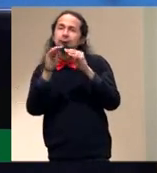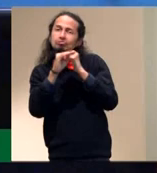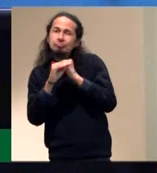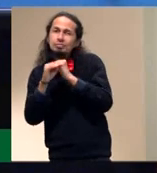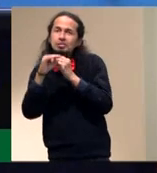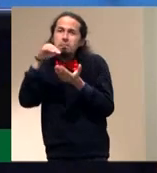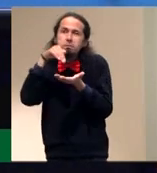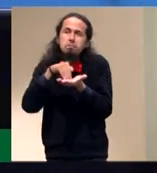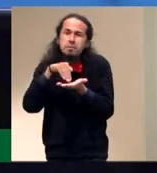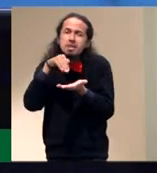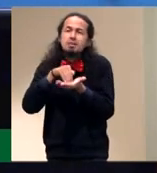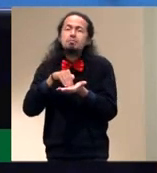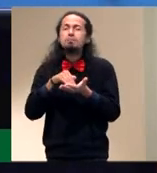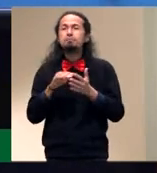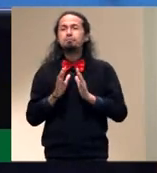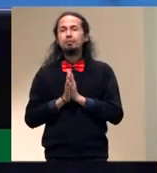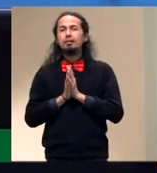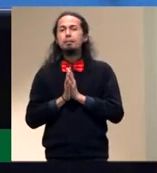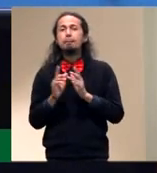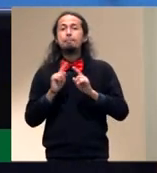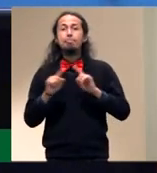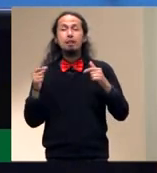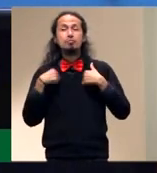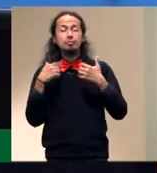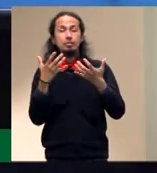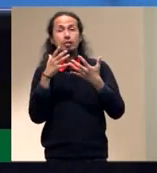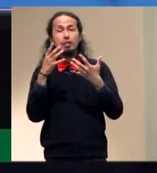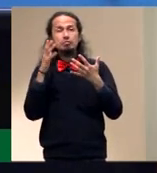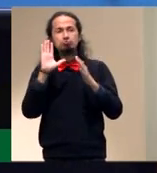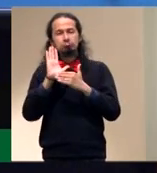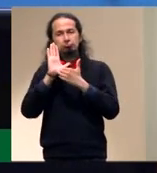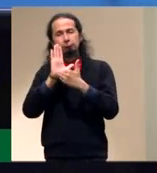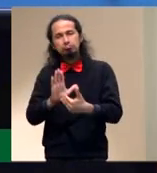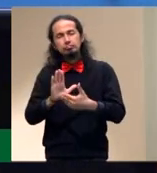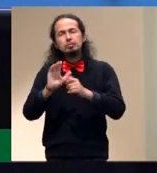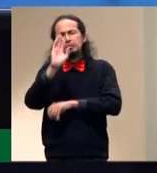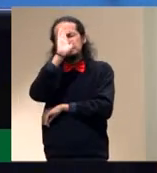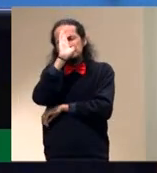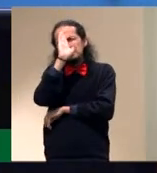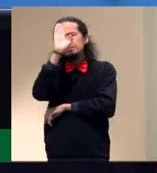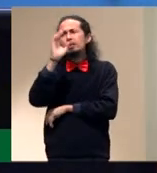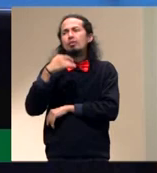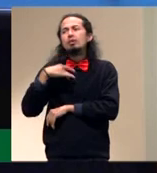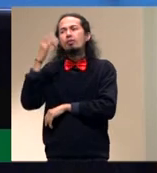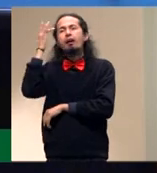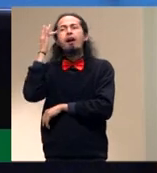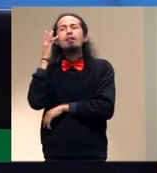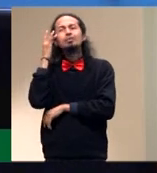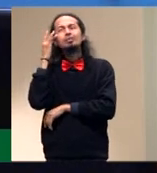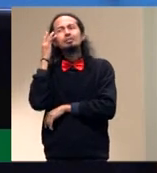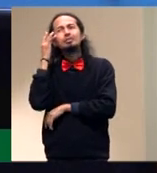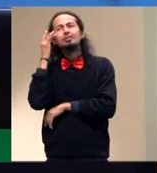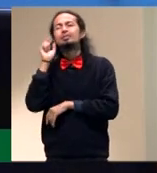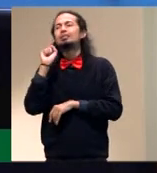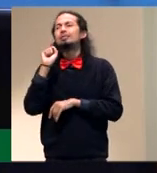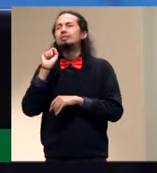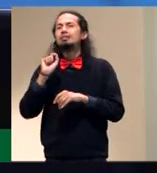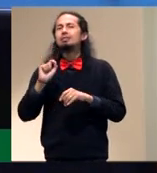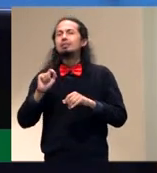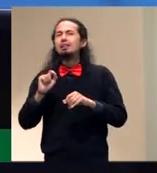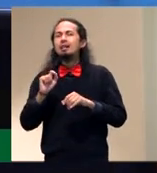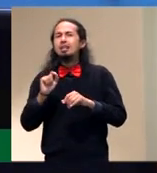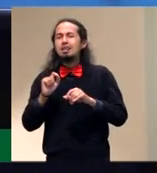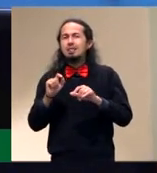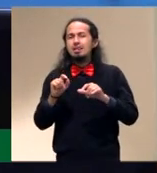tal, mas eu queria pontuar aquilo que é importante e que eu vejo que, em termos da definição dessa